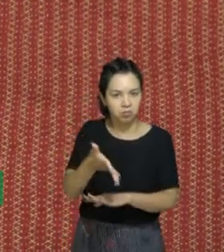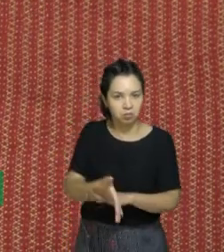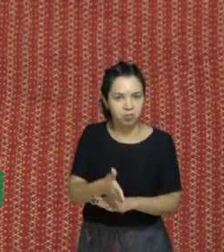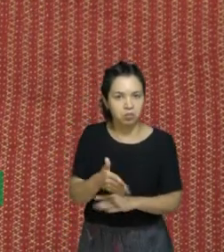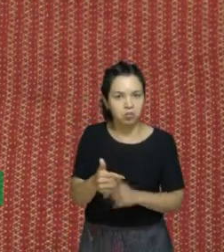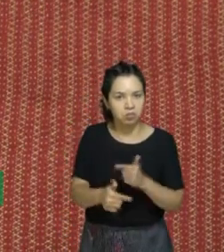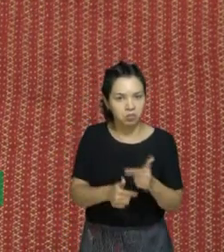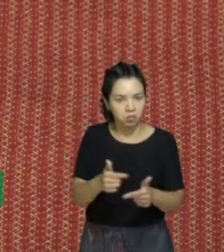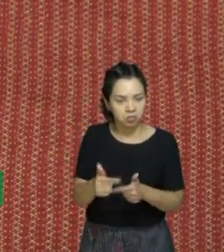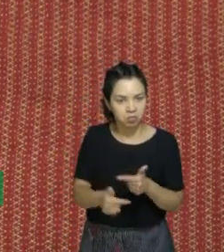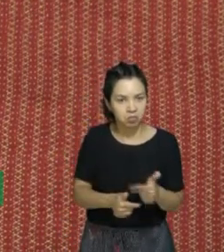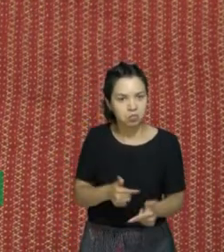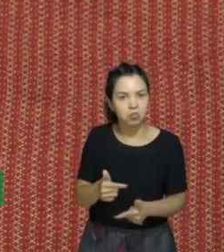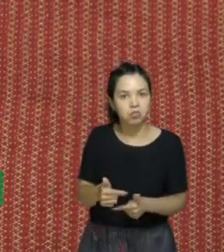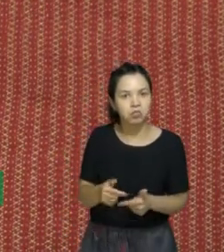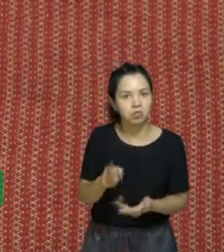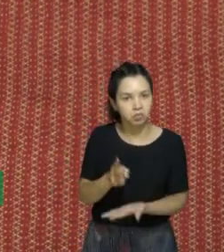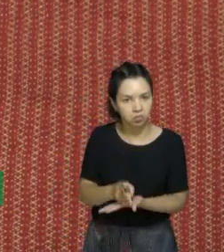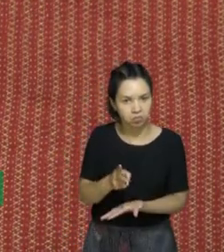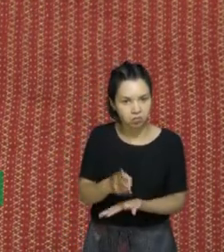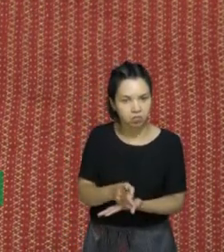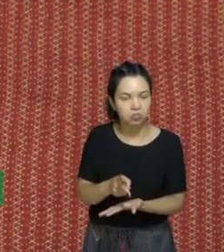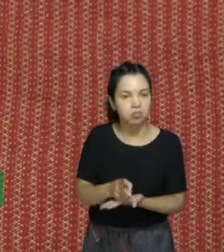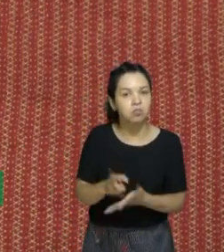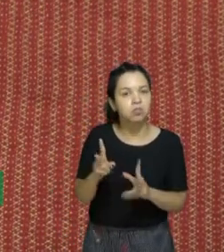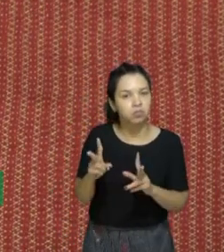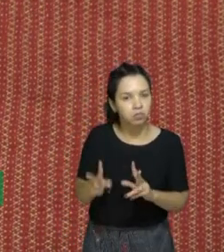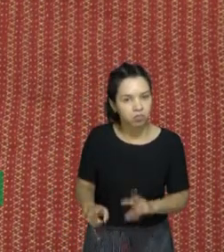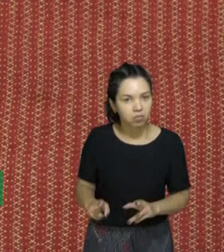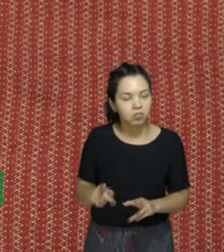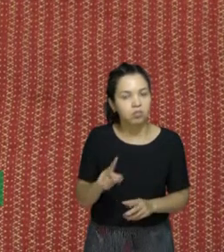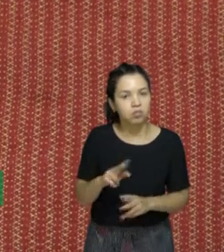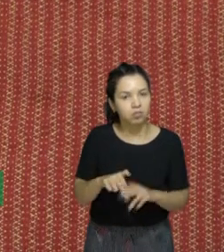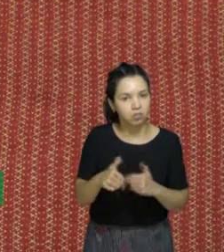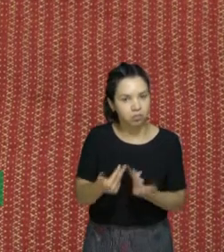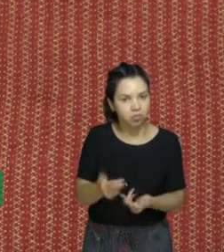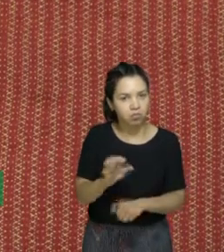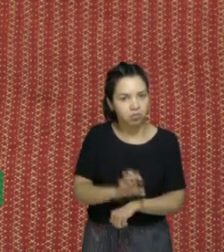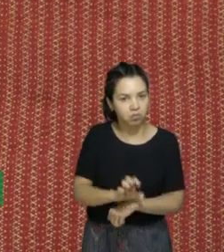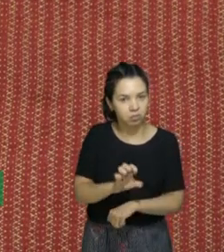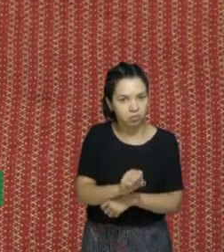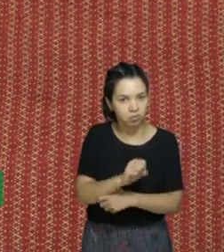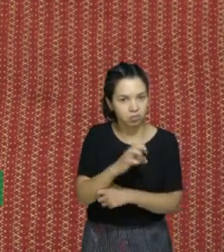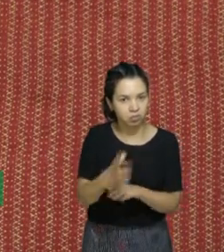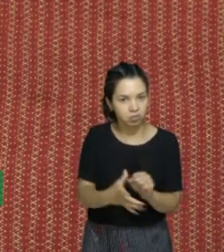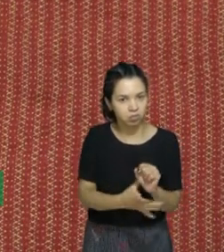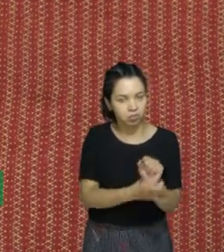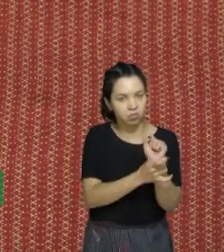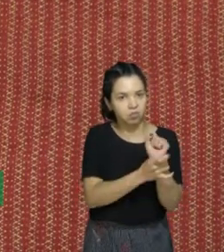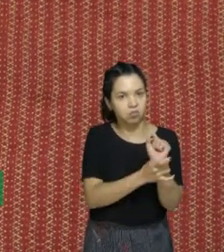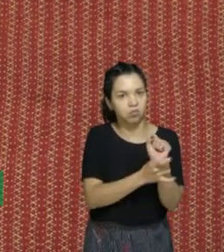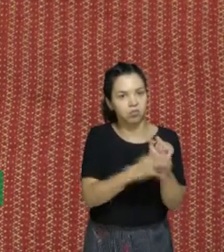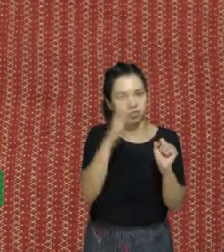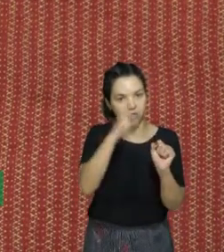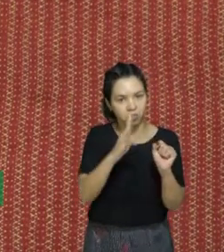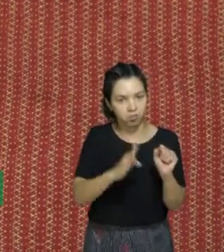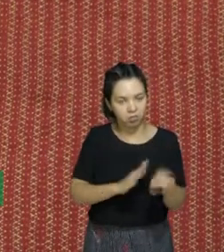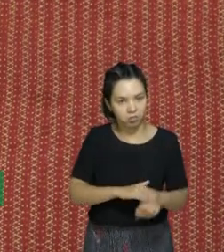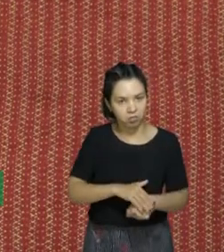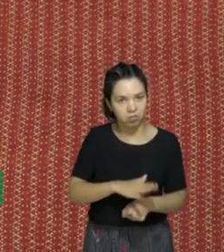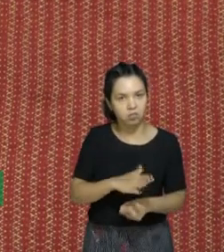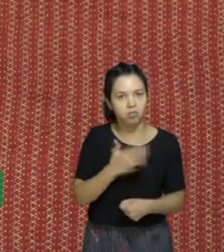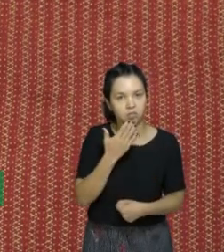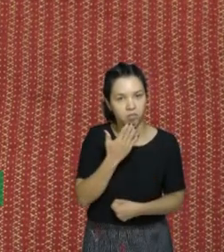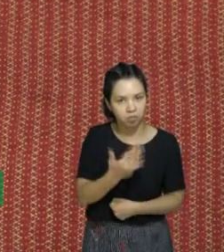ordens, como sempre fazem, por isso que temos, sim, o nosso estado de Santa Catarina, o estado mais seguro do Brasil. Então fica aqui o meu pedido aos senhores